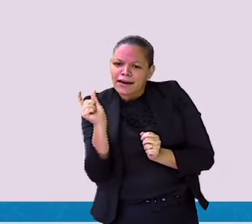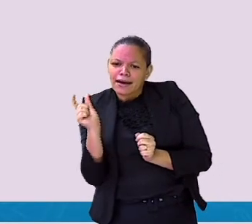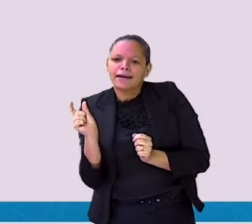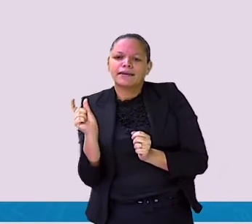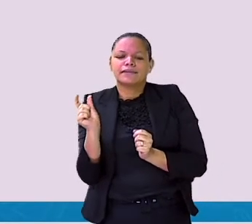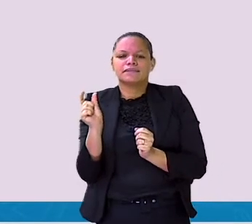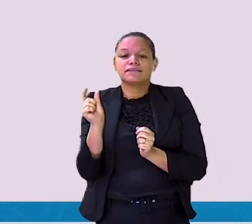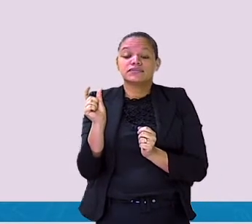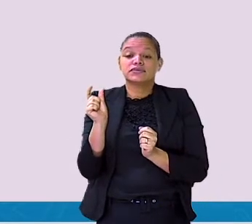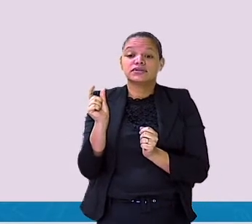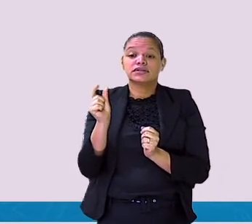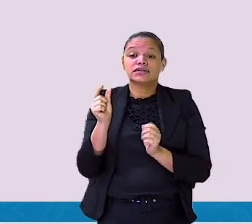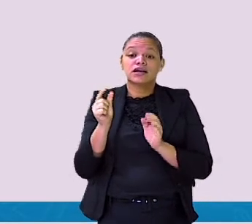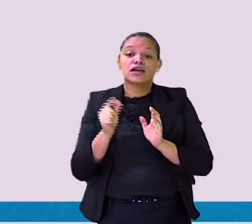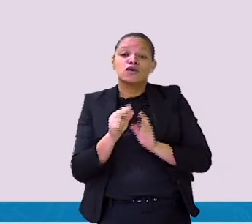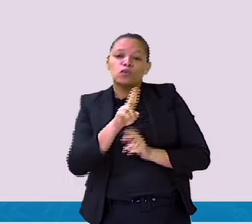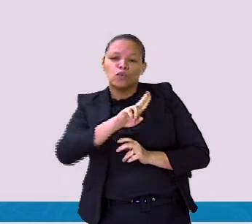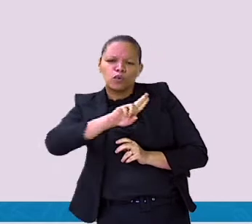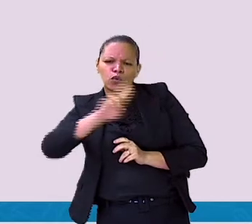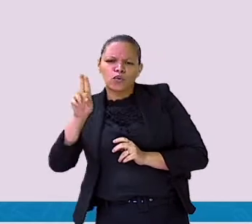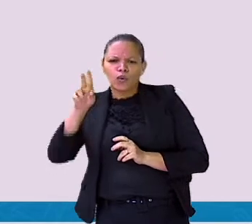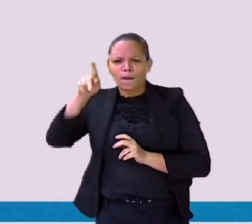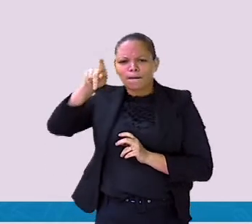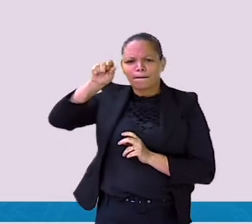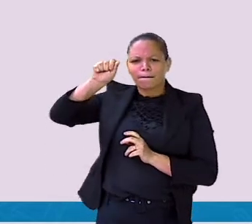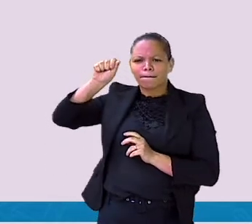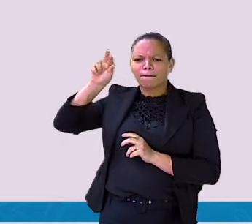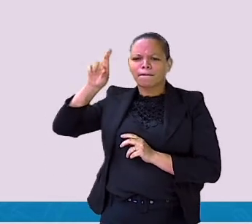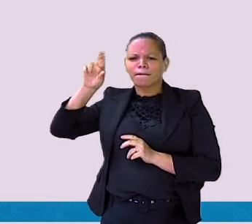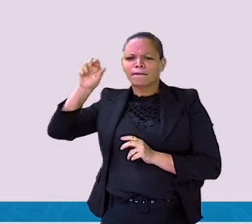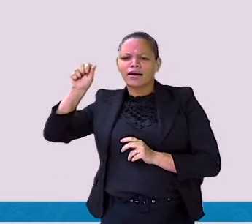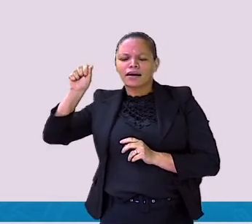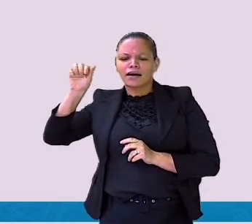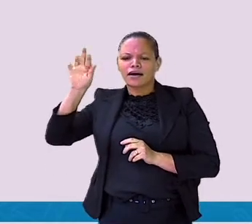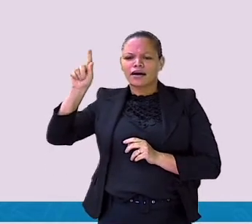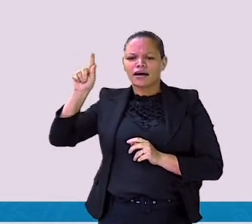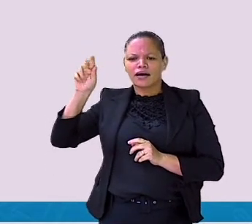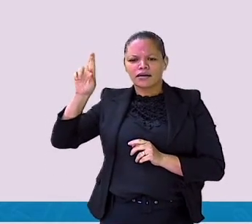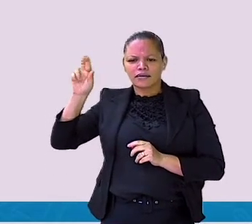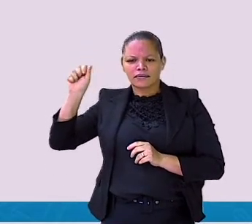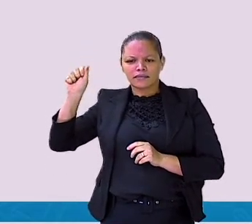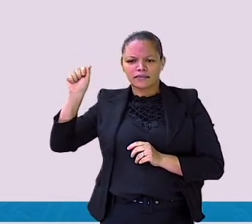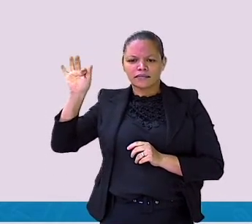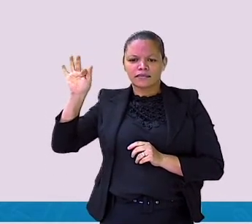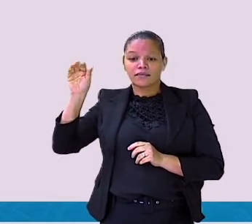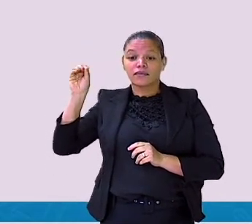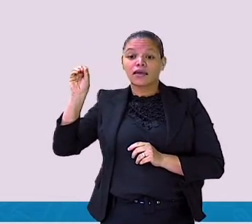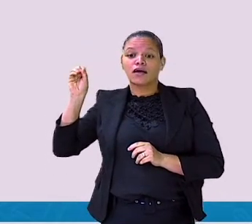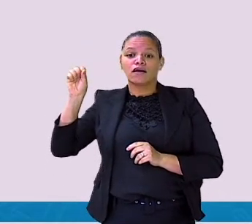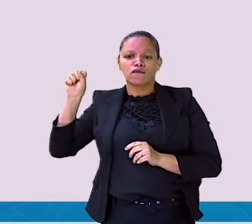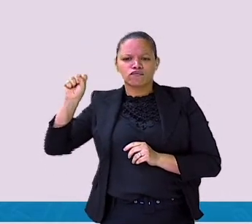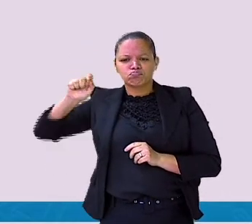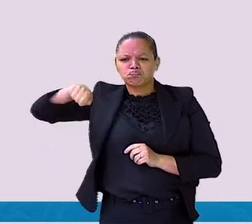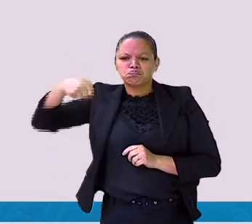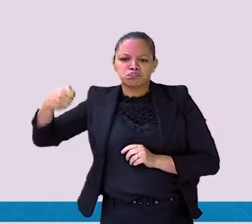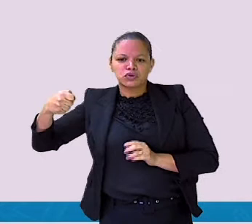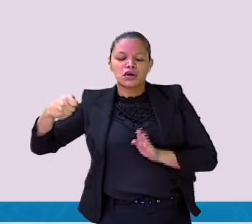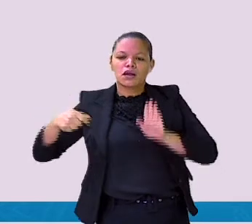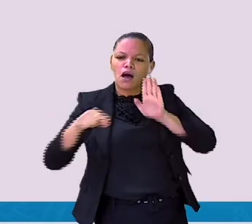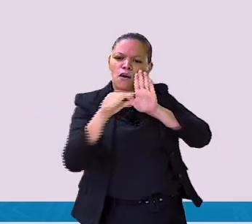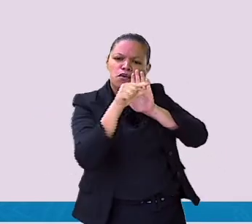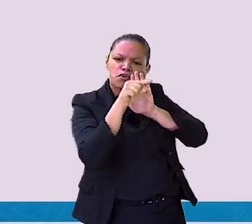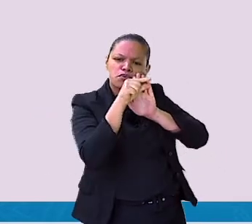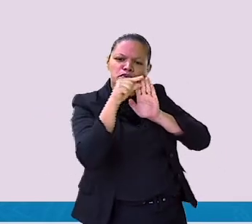que são os parágrafos. Vem ler comigo, ó. Ao organizar um texto, costumamos dividi-lo em